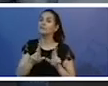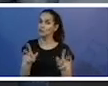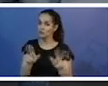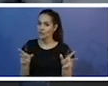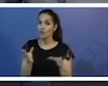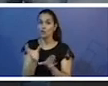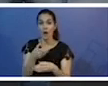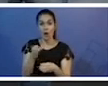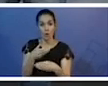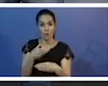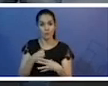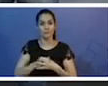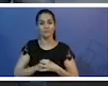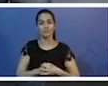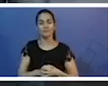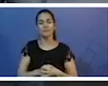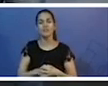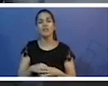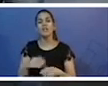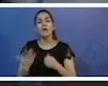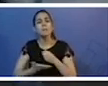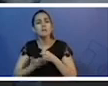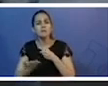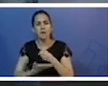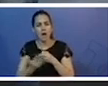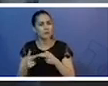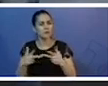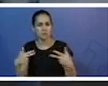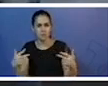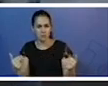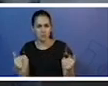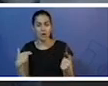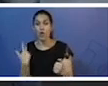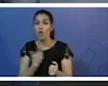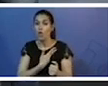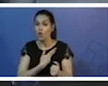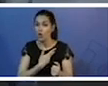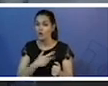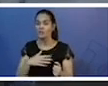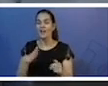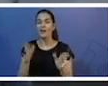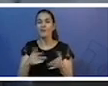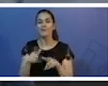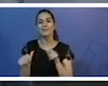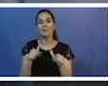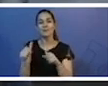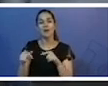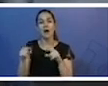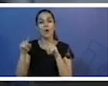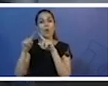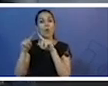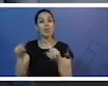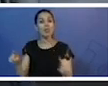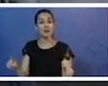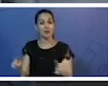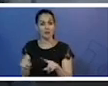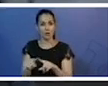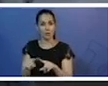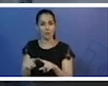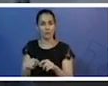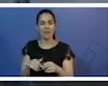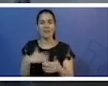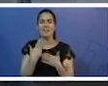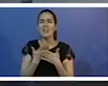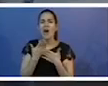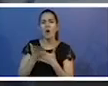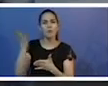cálculo é diferente. E baseado nisso, nós vamos trabalhar agora com o triângulo. Na última aula, se